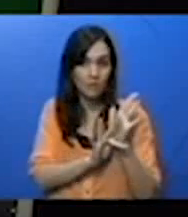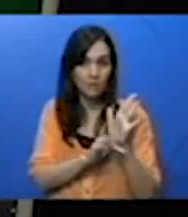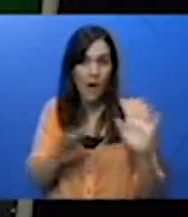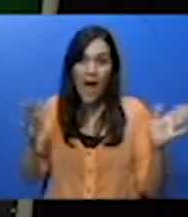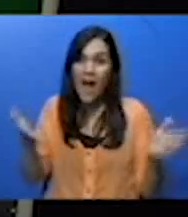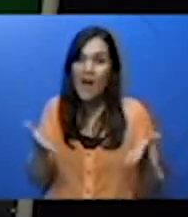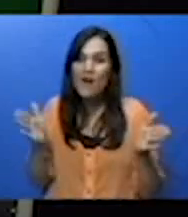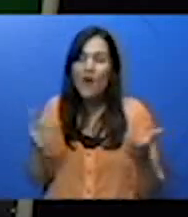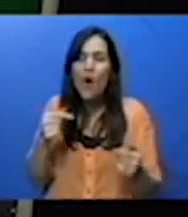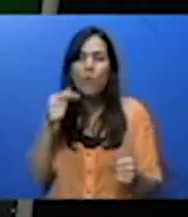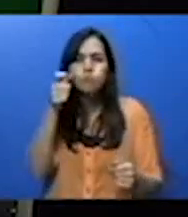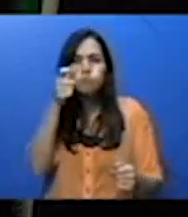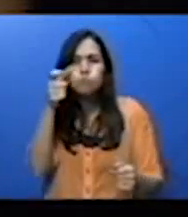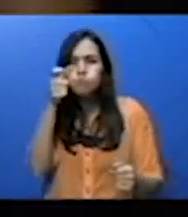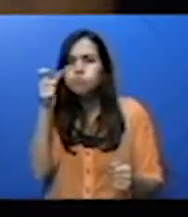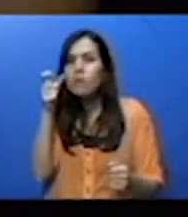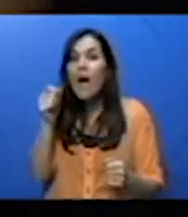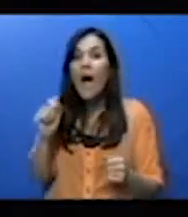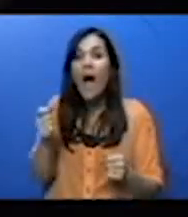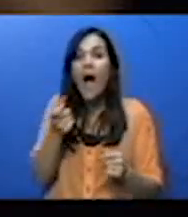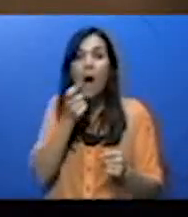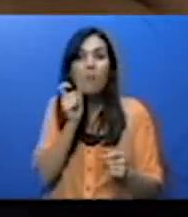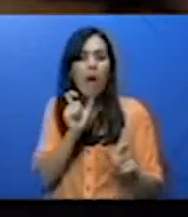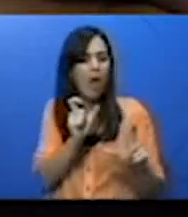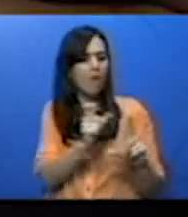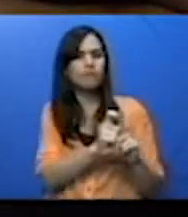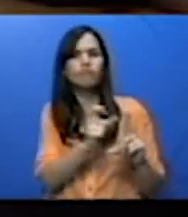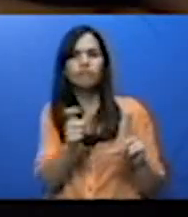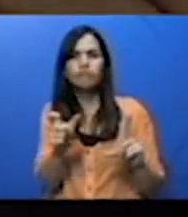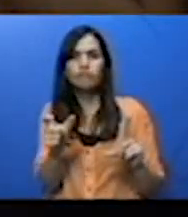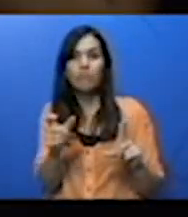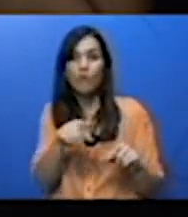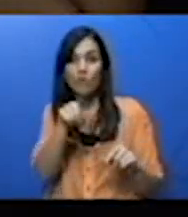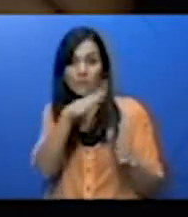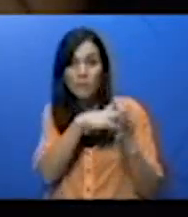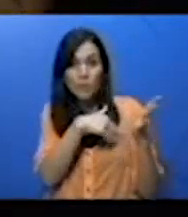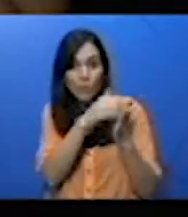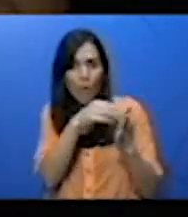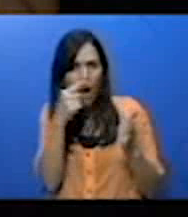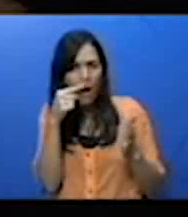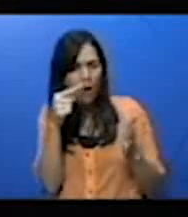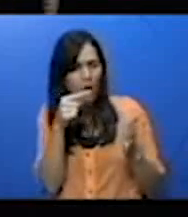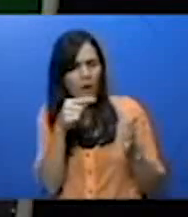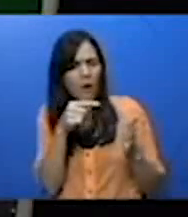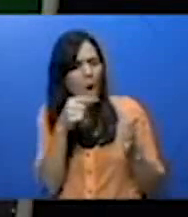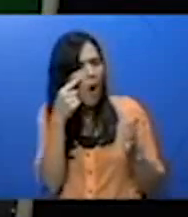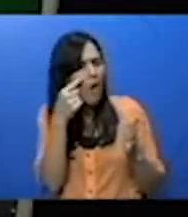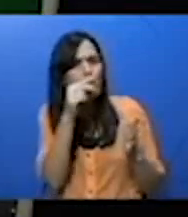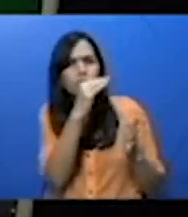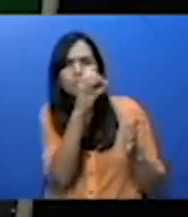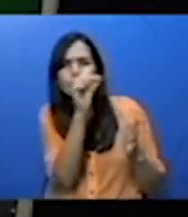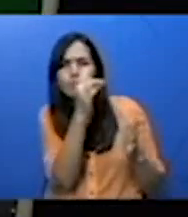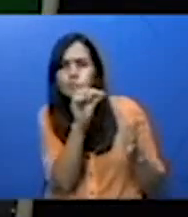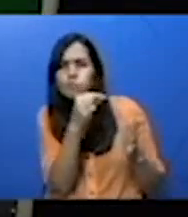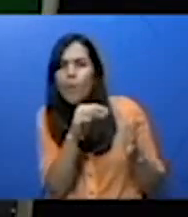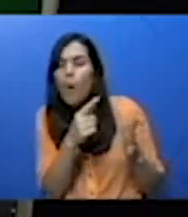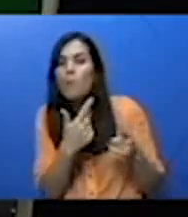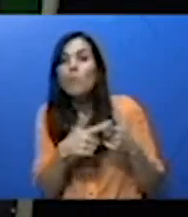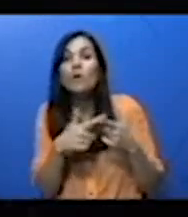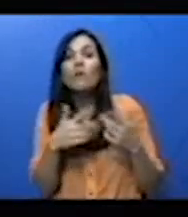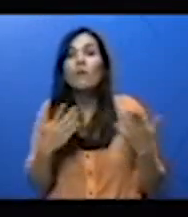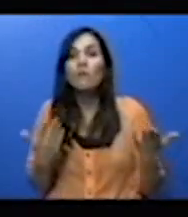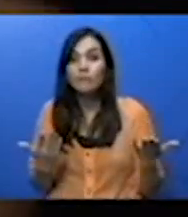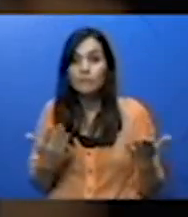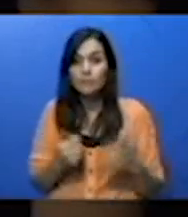Agora, observe as palavras que você pintou. Vocês observaram? Por que será que a apostila pediu para pintar essas